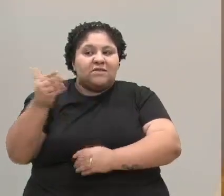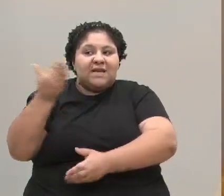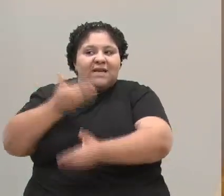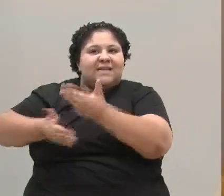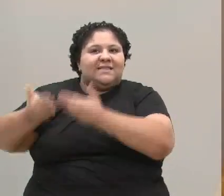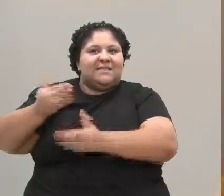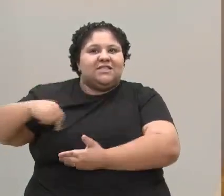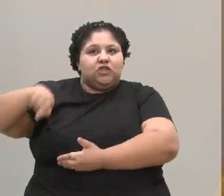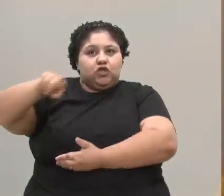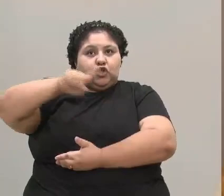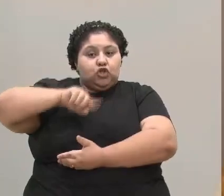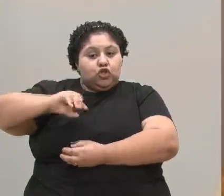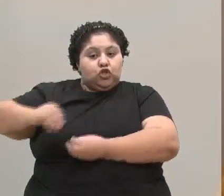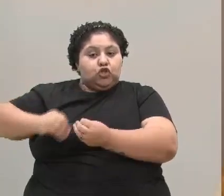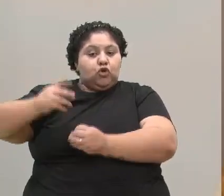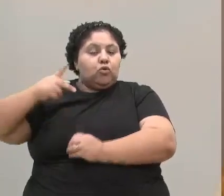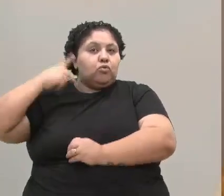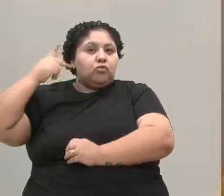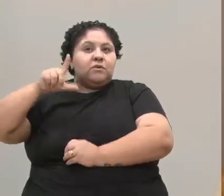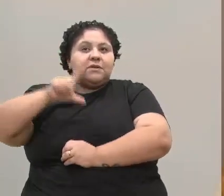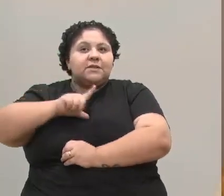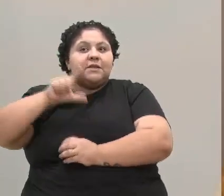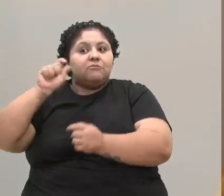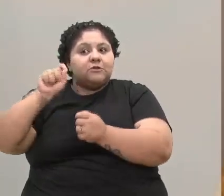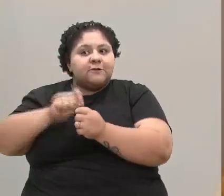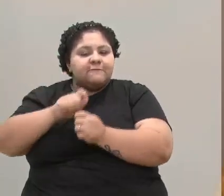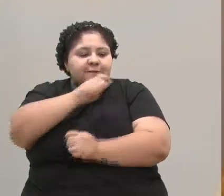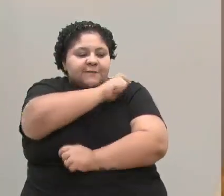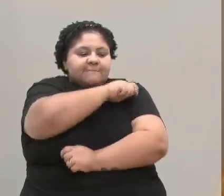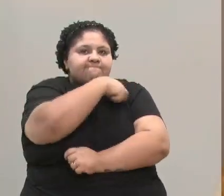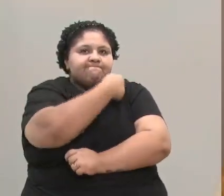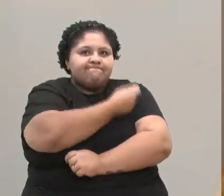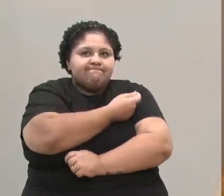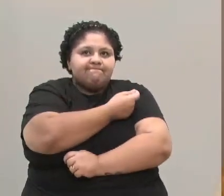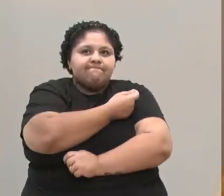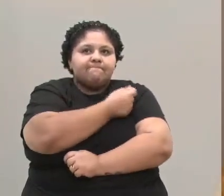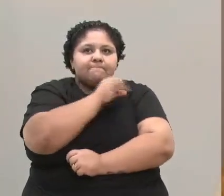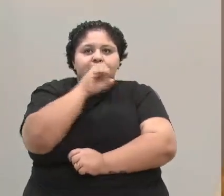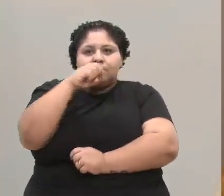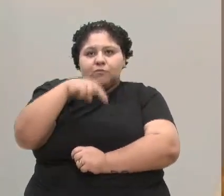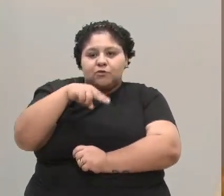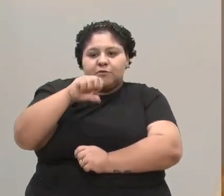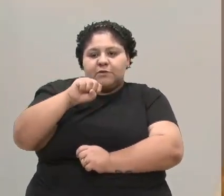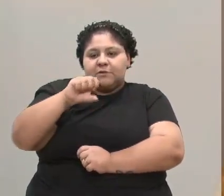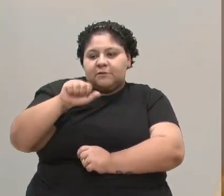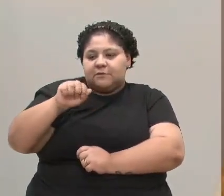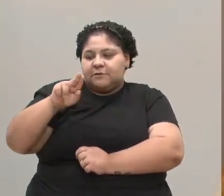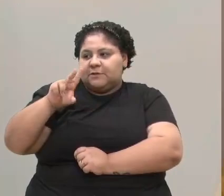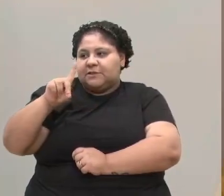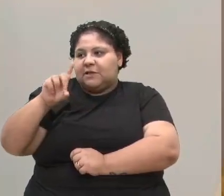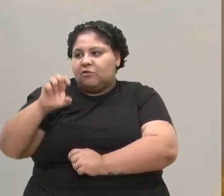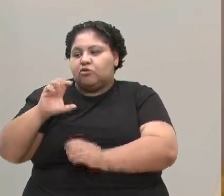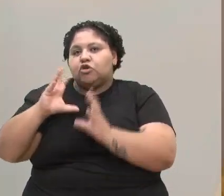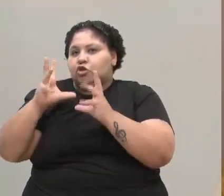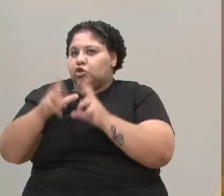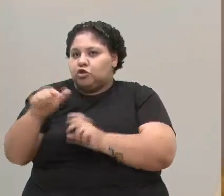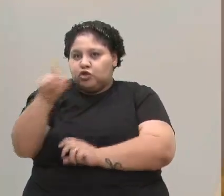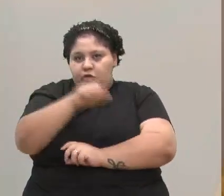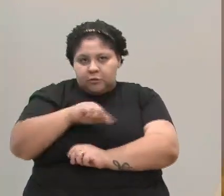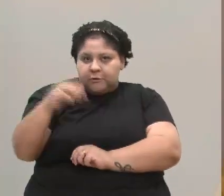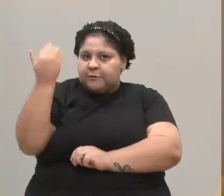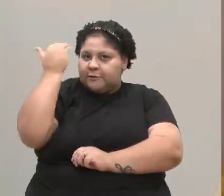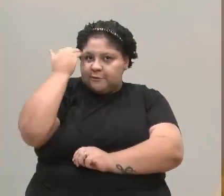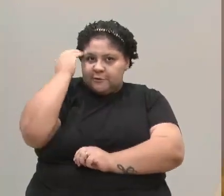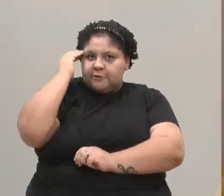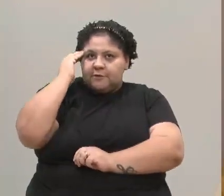e nós, como vereadores, temos que fazer a fiscalização. Sobre a saúde, todo mundo sabe a posição de todos os